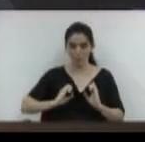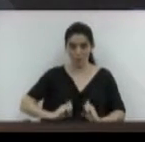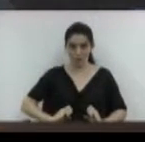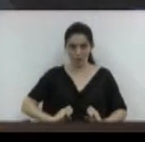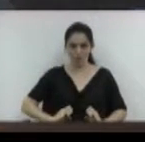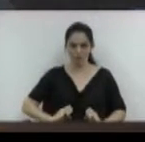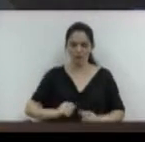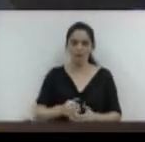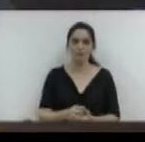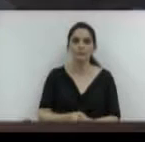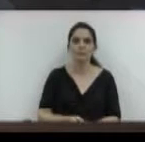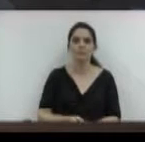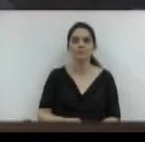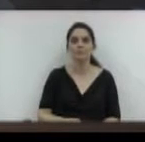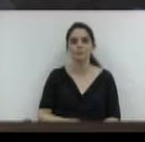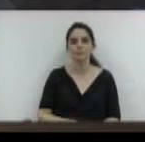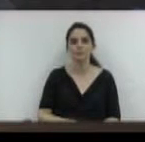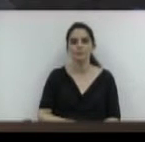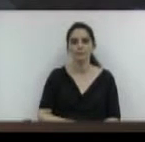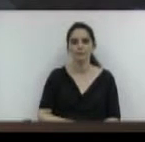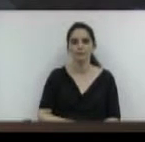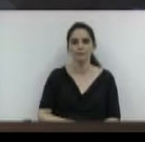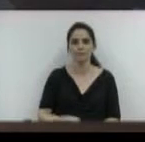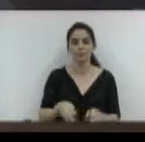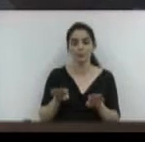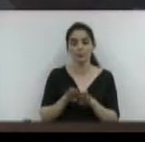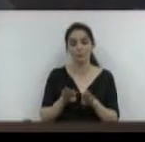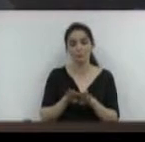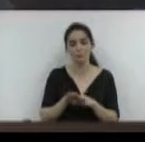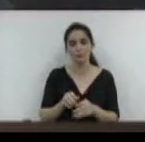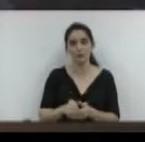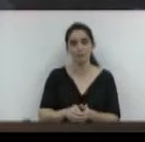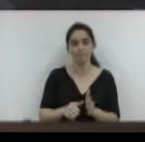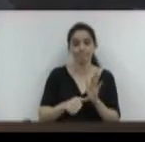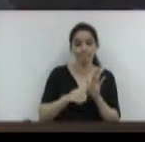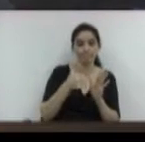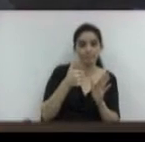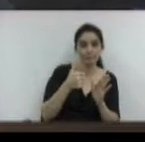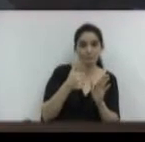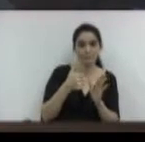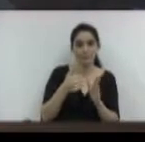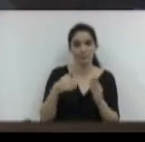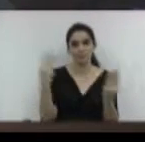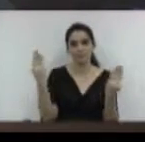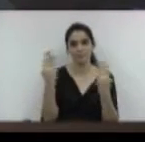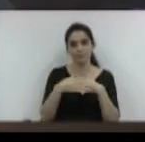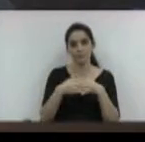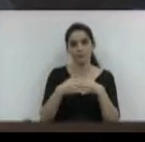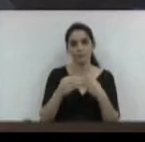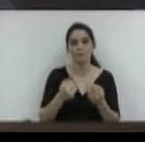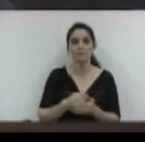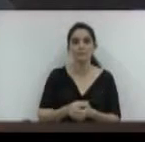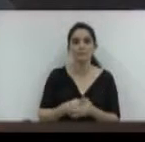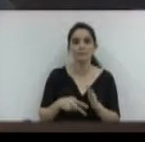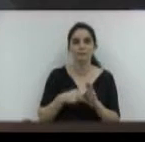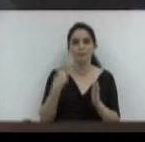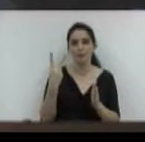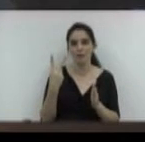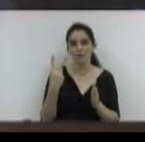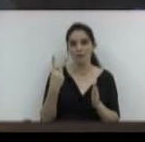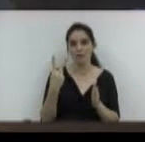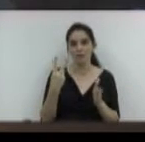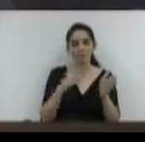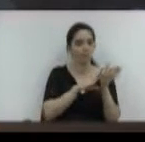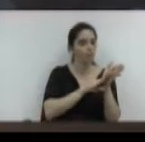outras infrações e penalidades, além dos seguintes. Primeiro, censura. Segundo, perda temporária